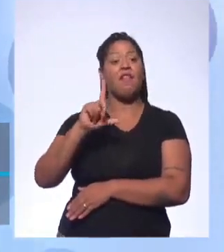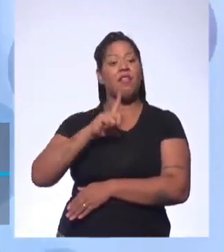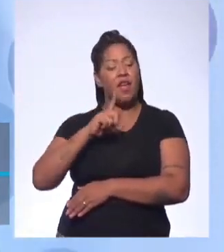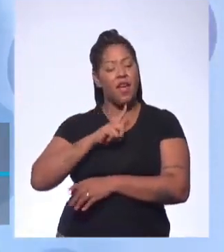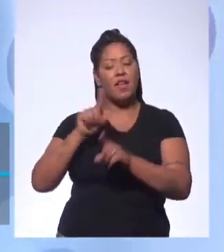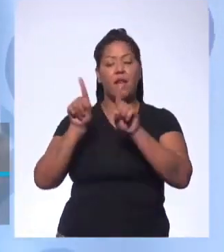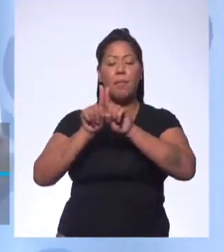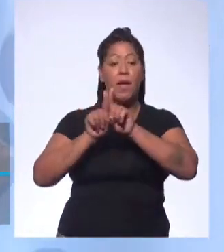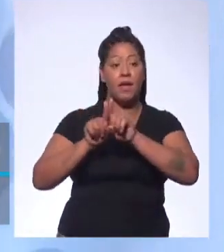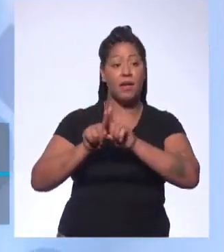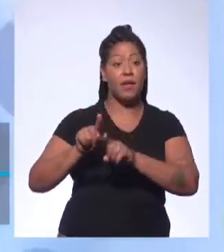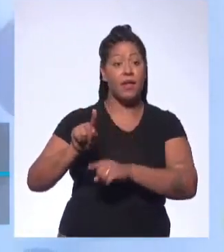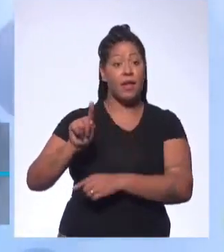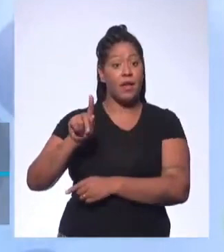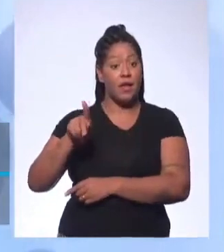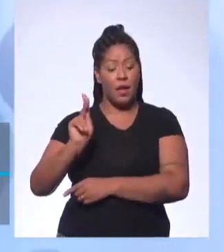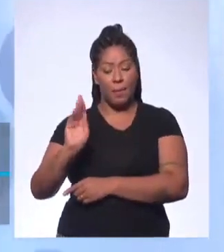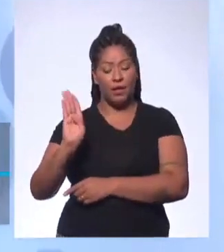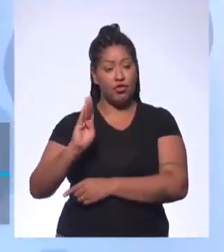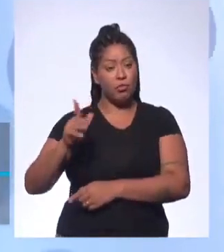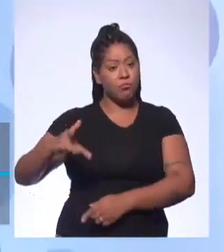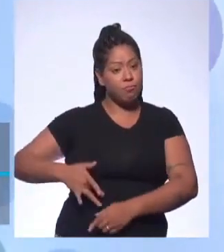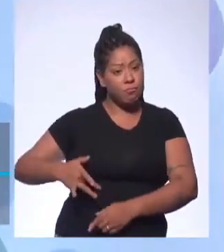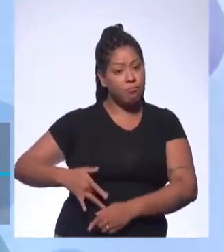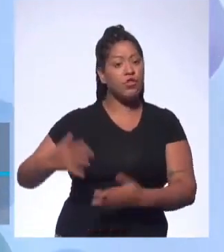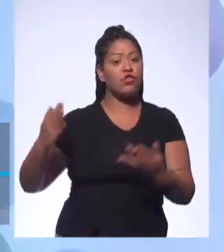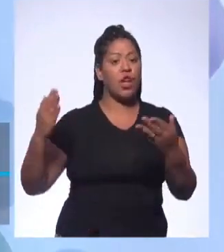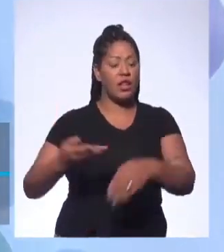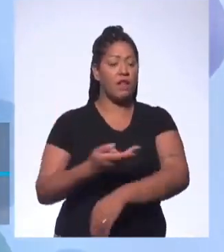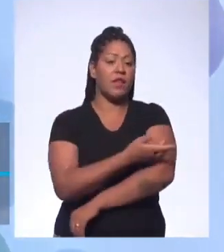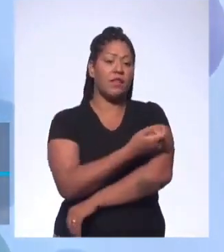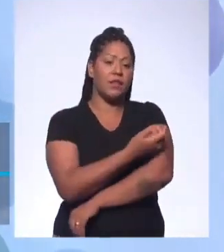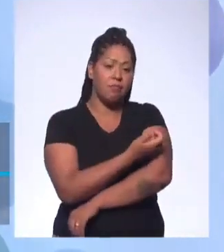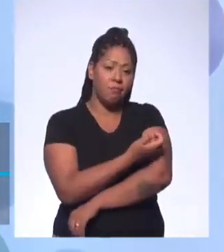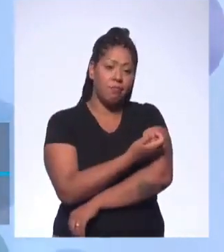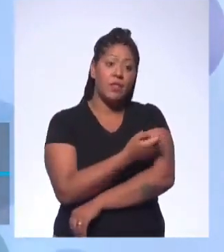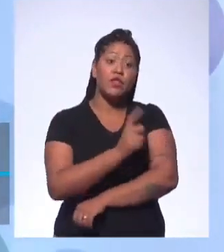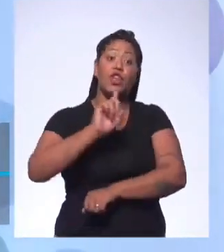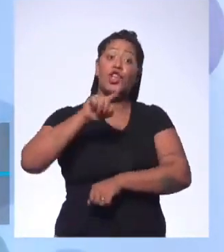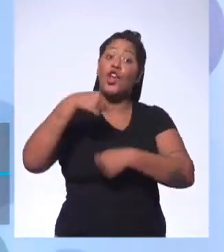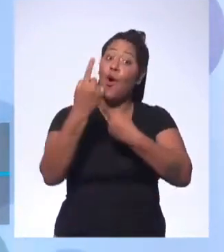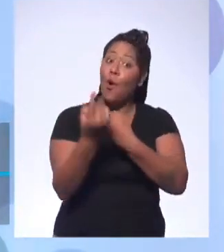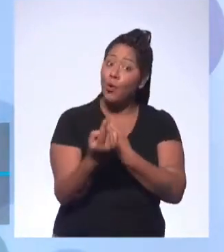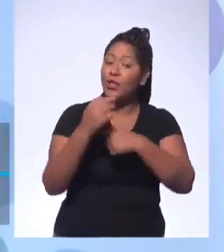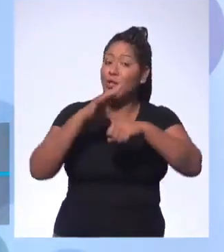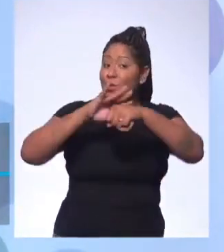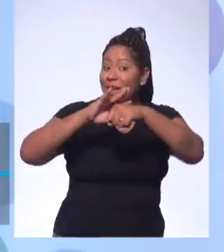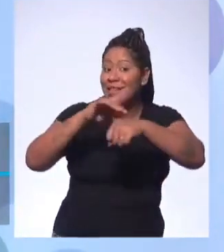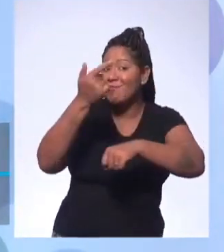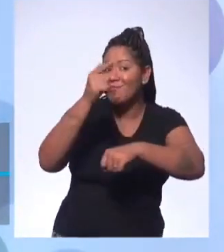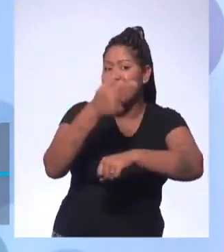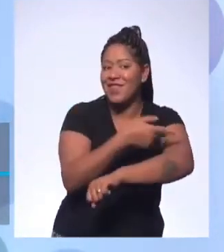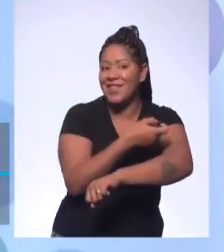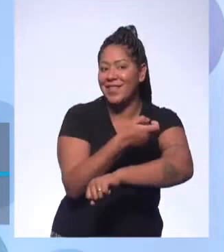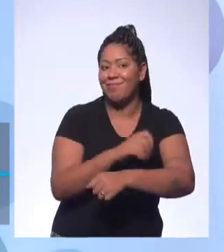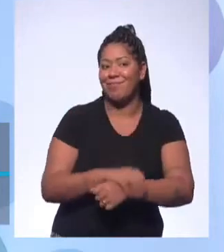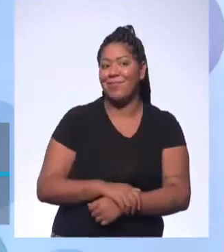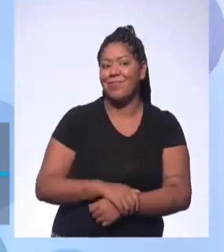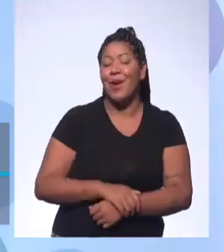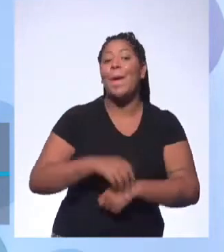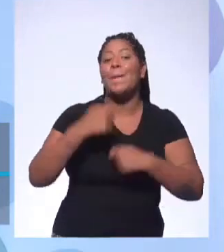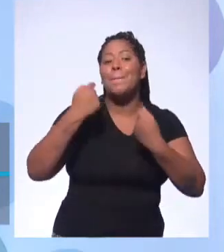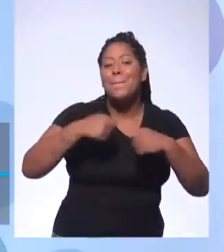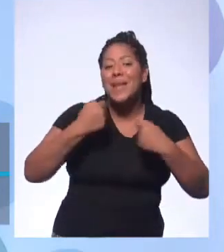hepatite também, algumas já têm vacina e outras não. Mas a melhor forma de prevenção é sim